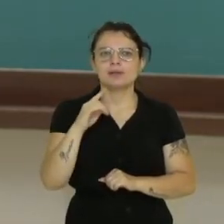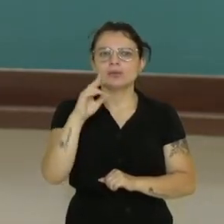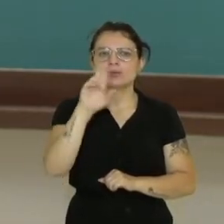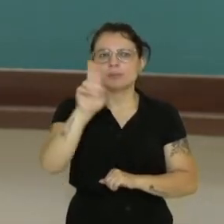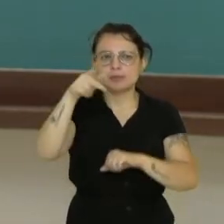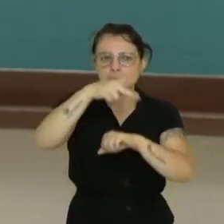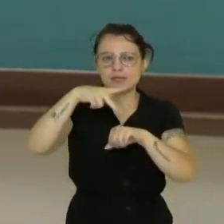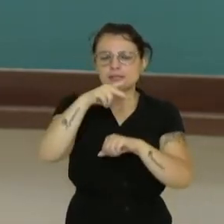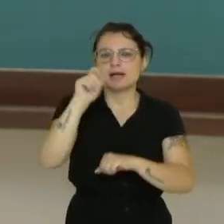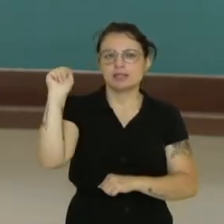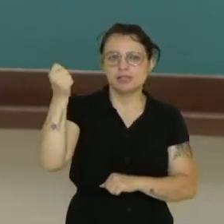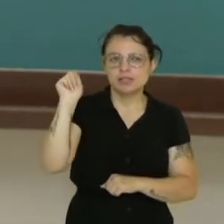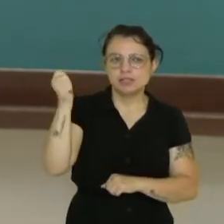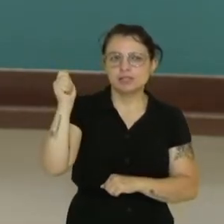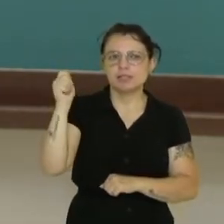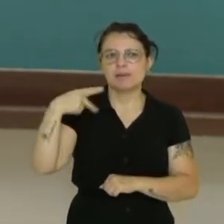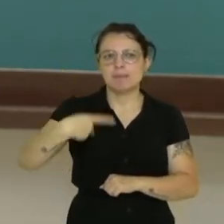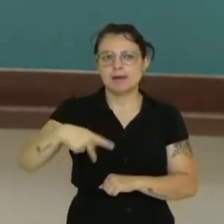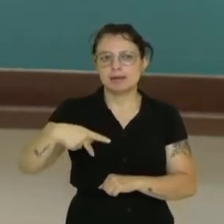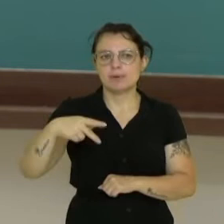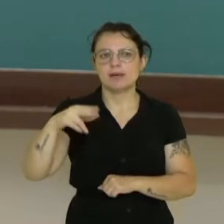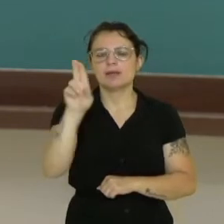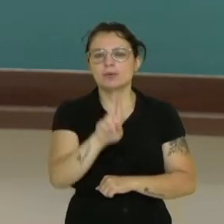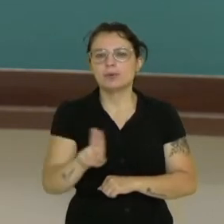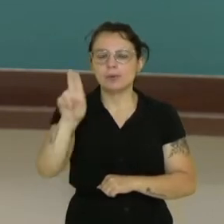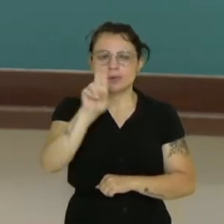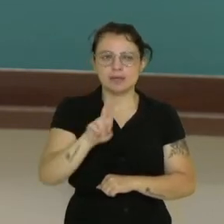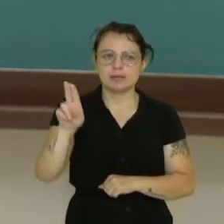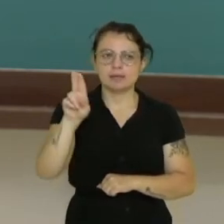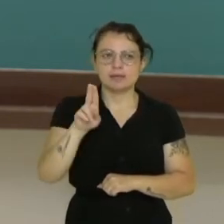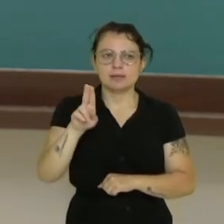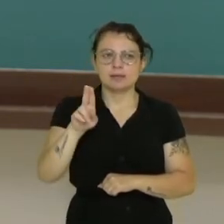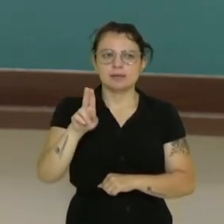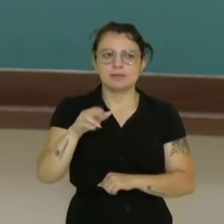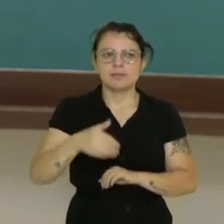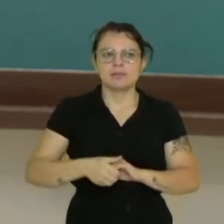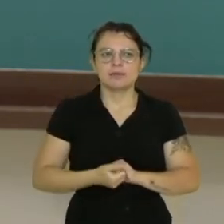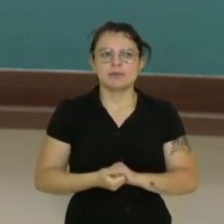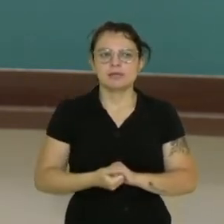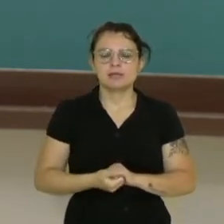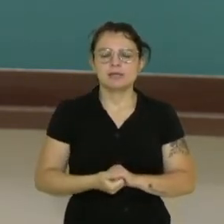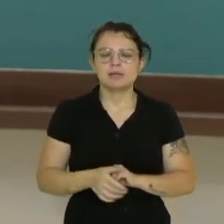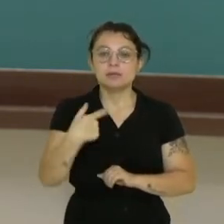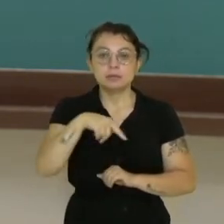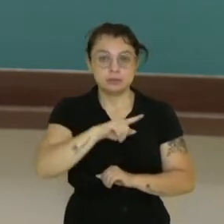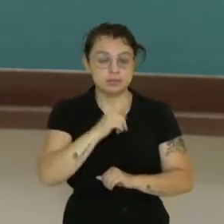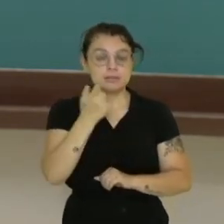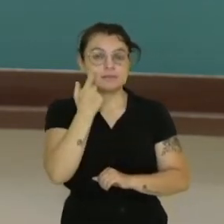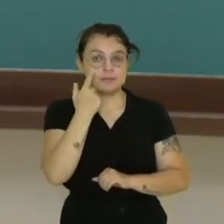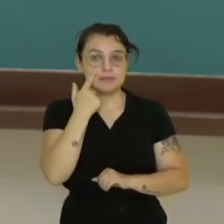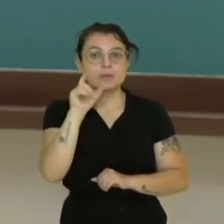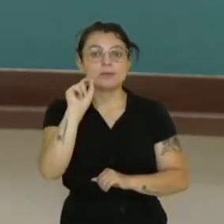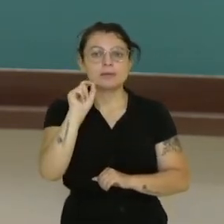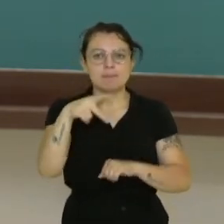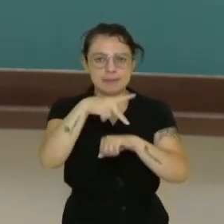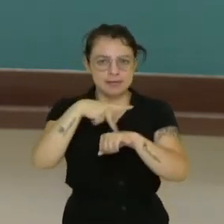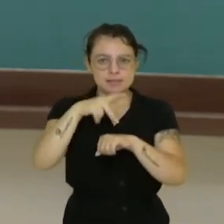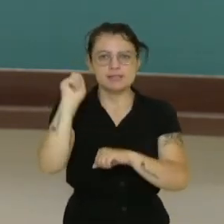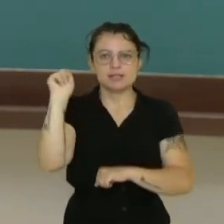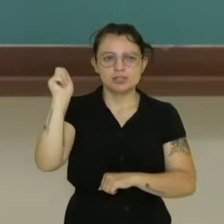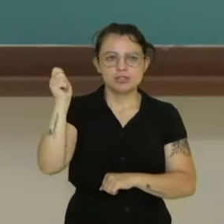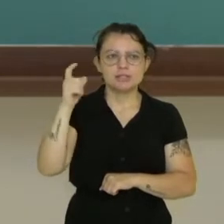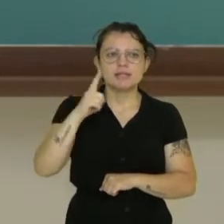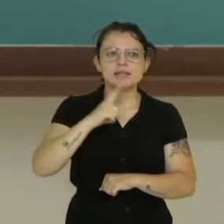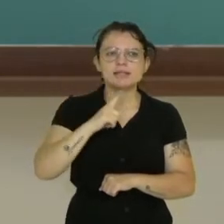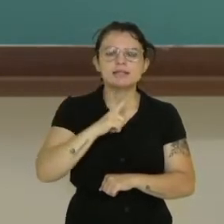Da metade do Brasil para o sul do Brasil, nós também temos rios que compõem o Rio da Prata, como por exemplo